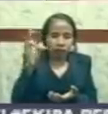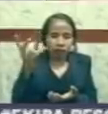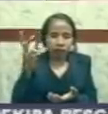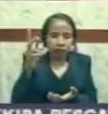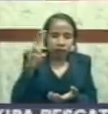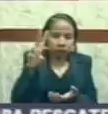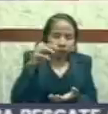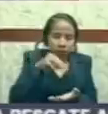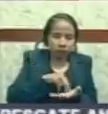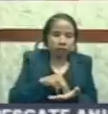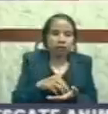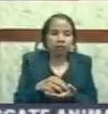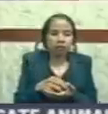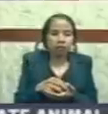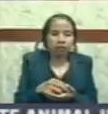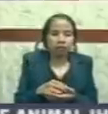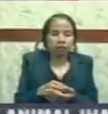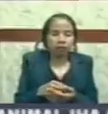11.072.000, bens e serviços